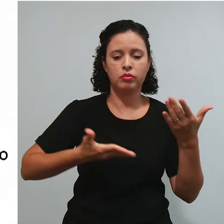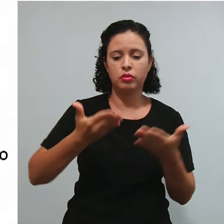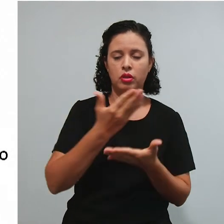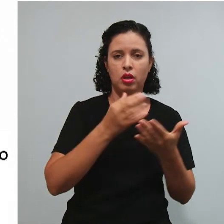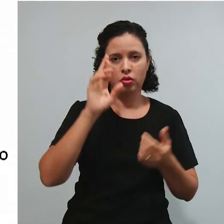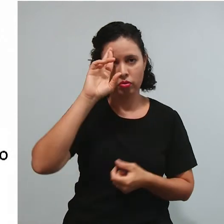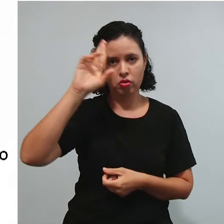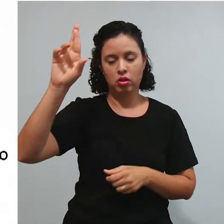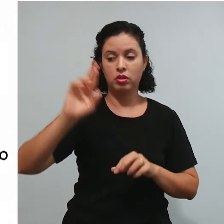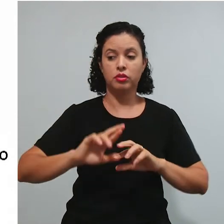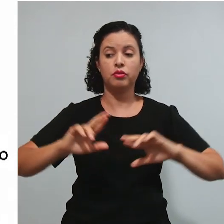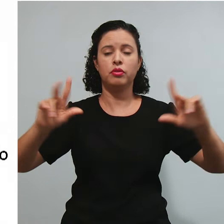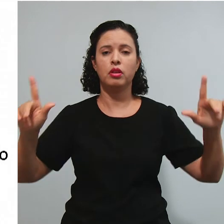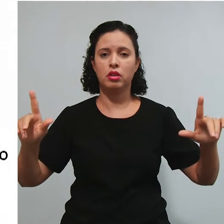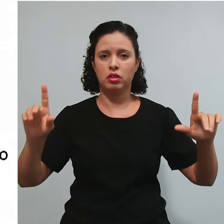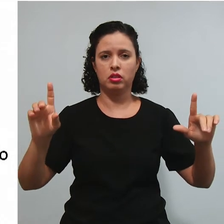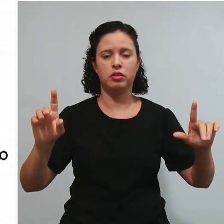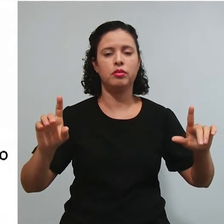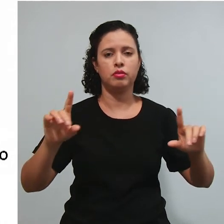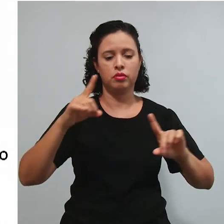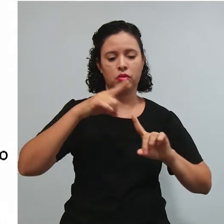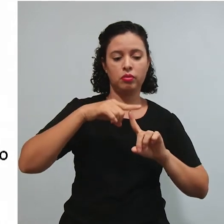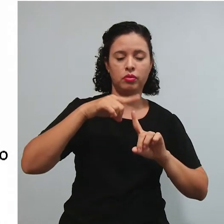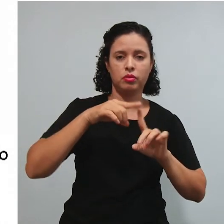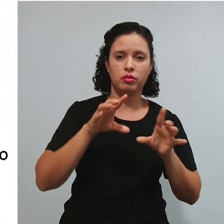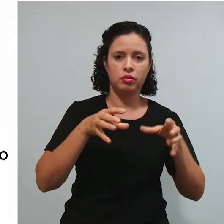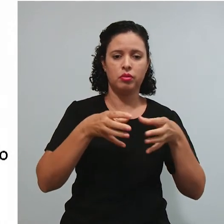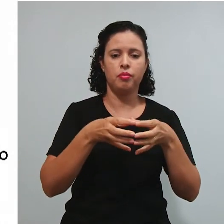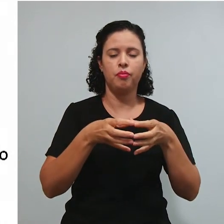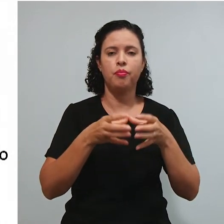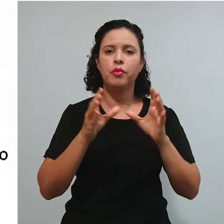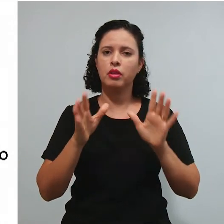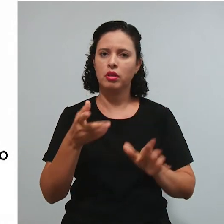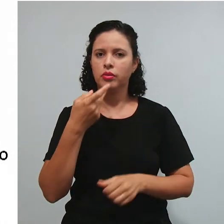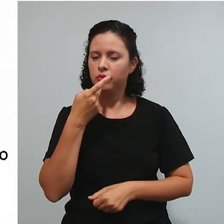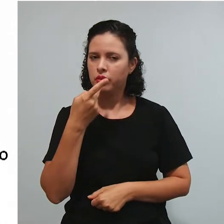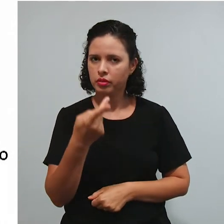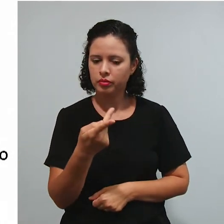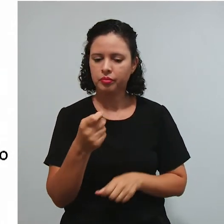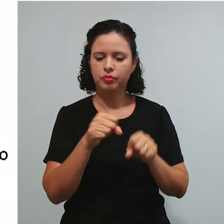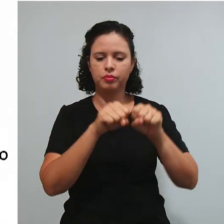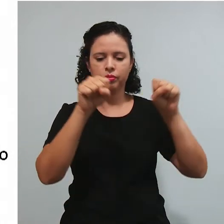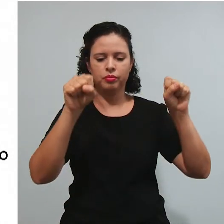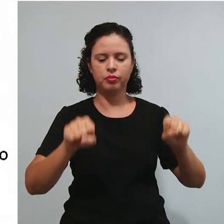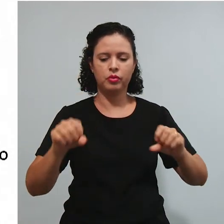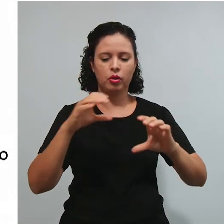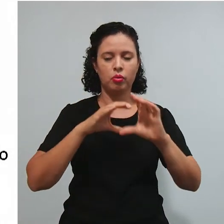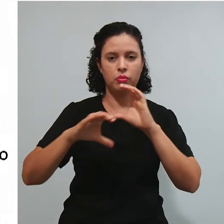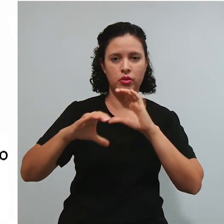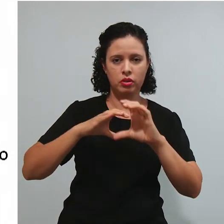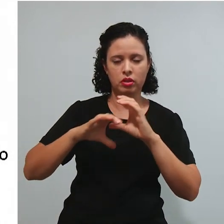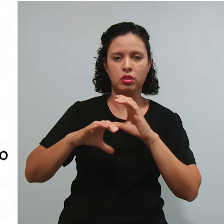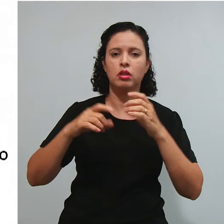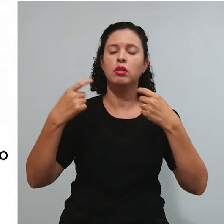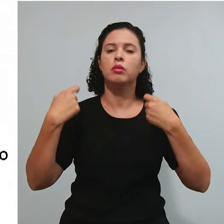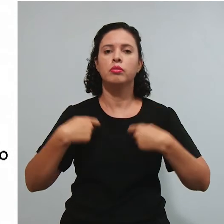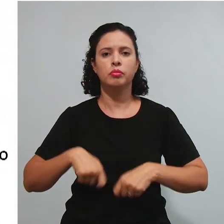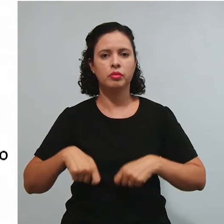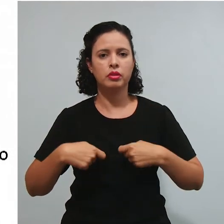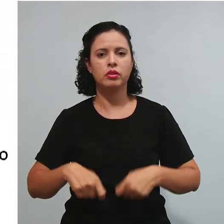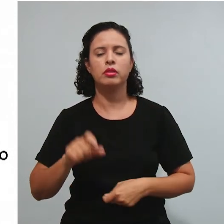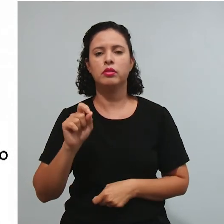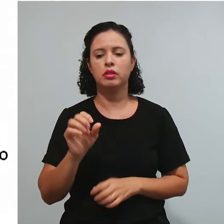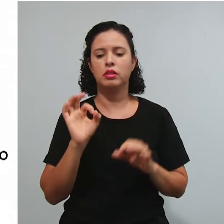autoridade diferenciada com cada uma delas. Como a gente já falou também, o sistema de comunicação, que precisa